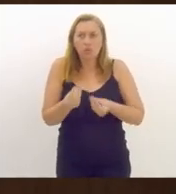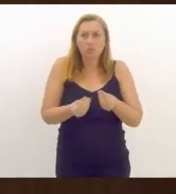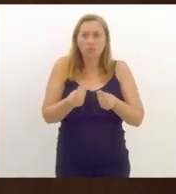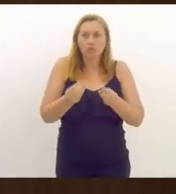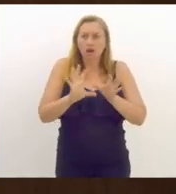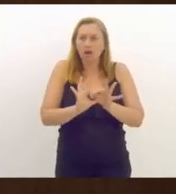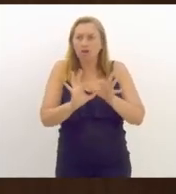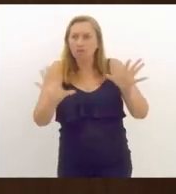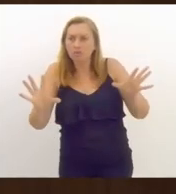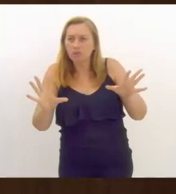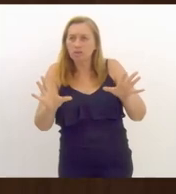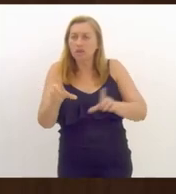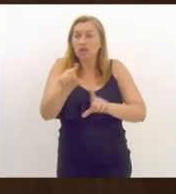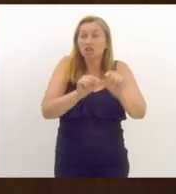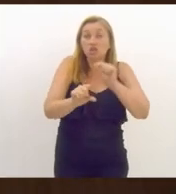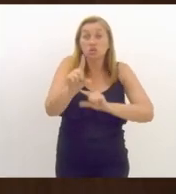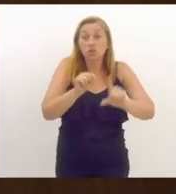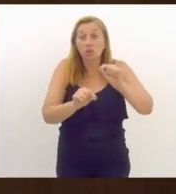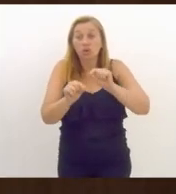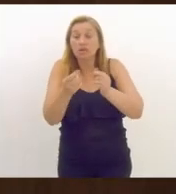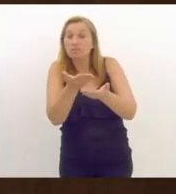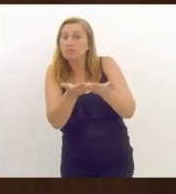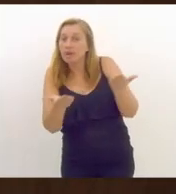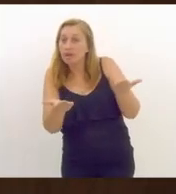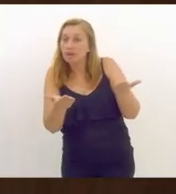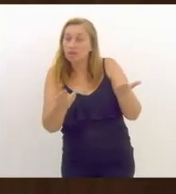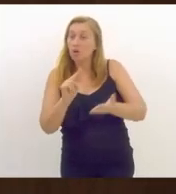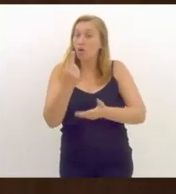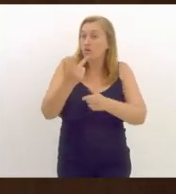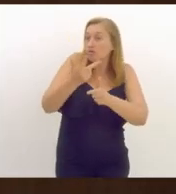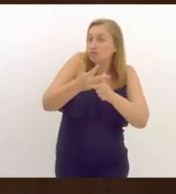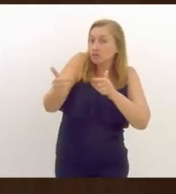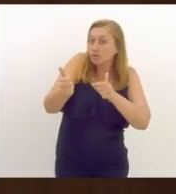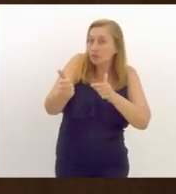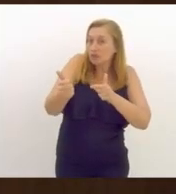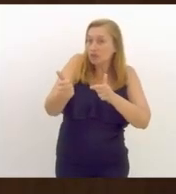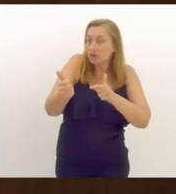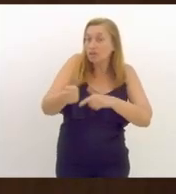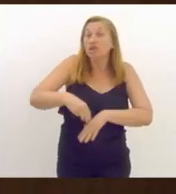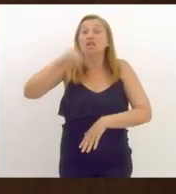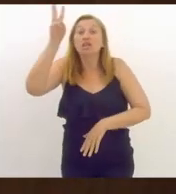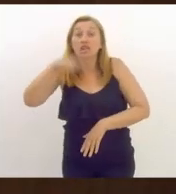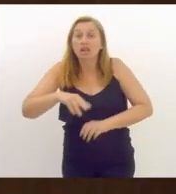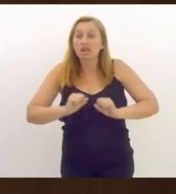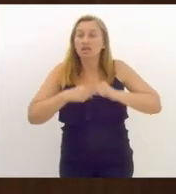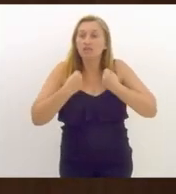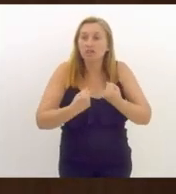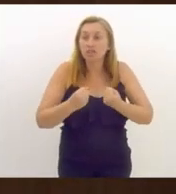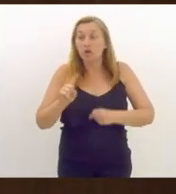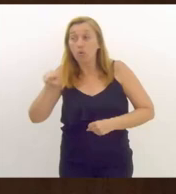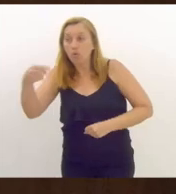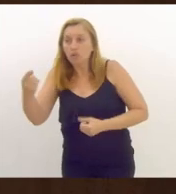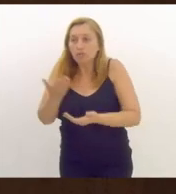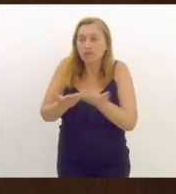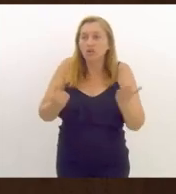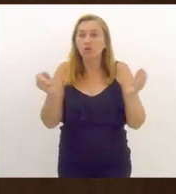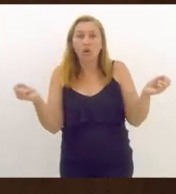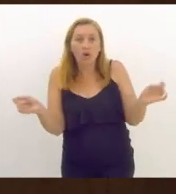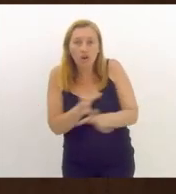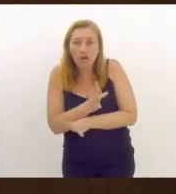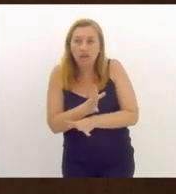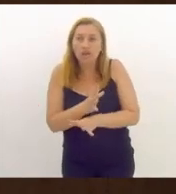impingem em escolhas em derrotas ou vitórias quem defendia o outro perdeu acabou